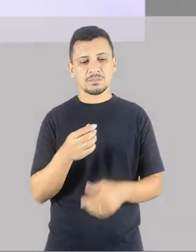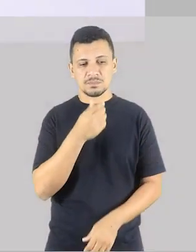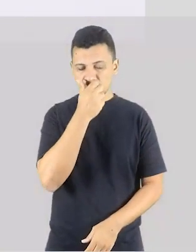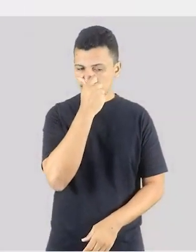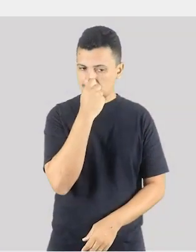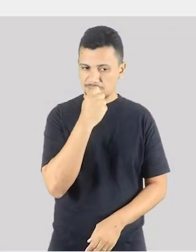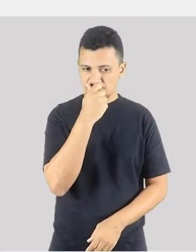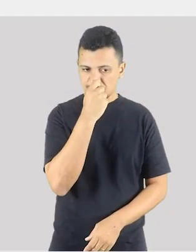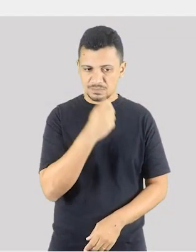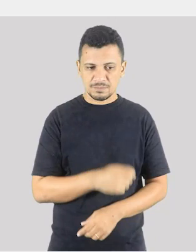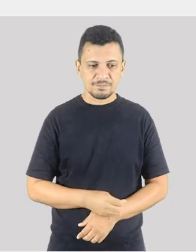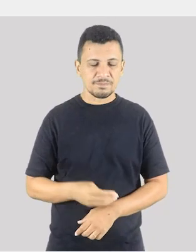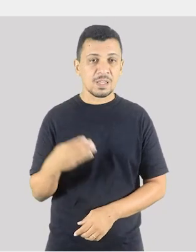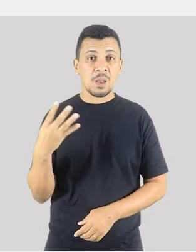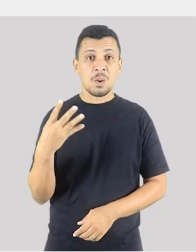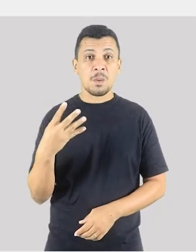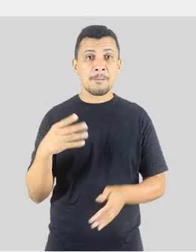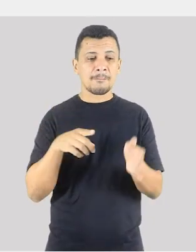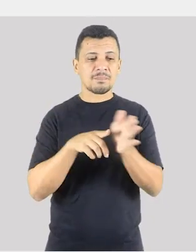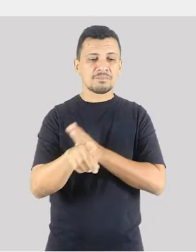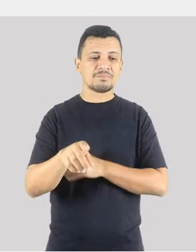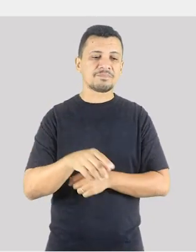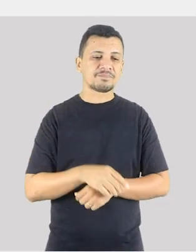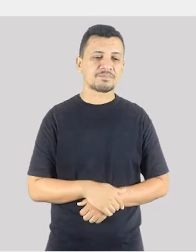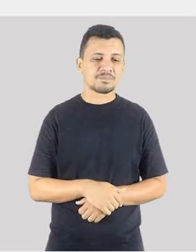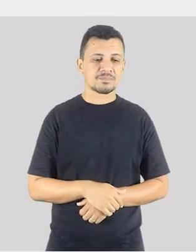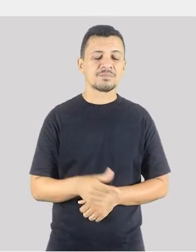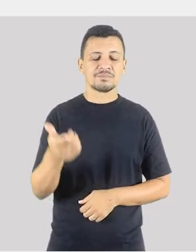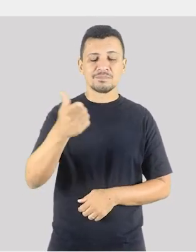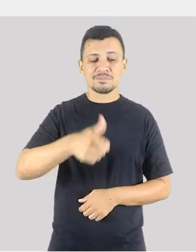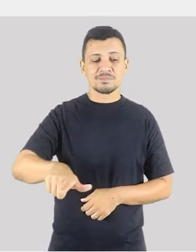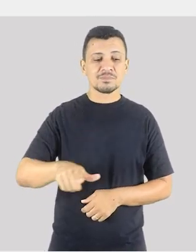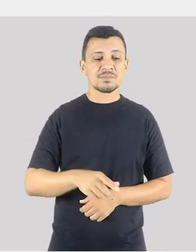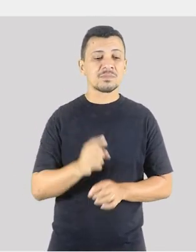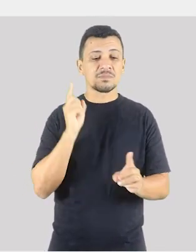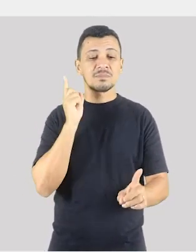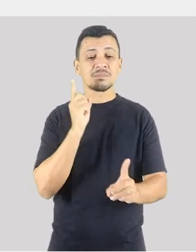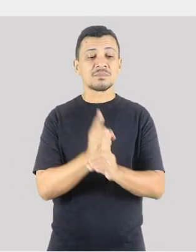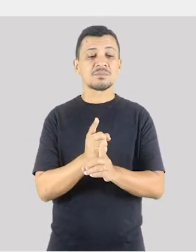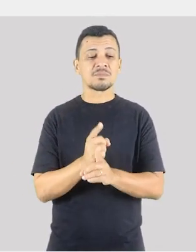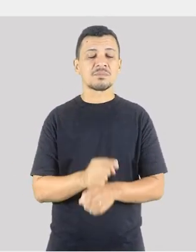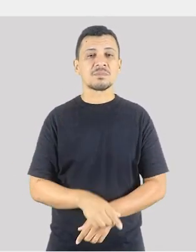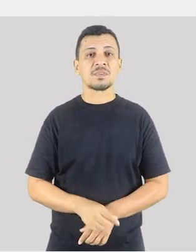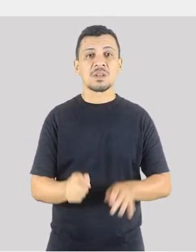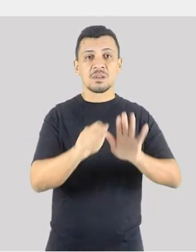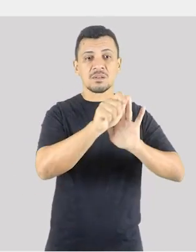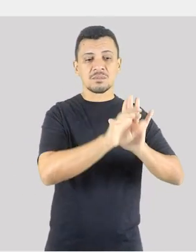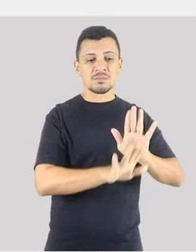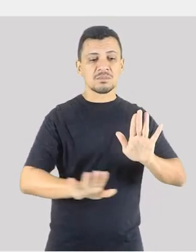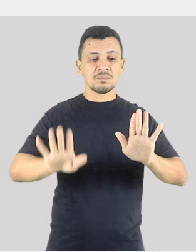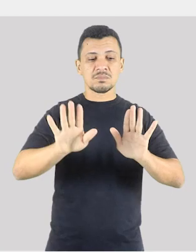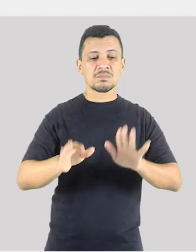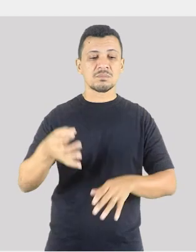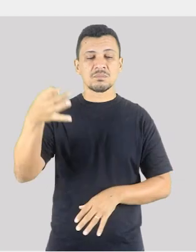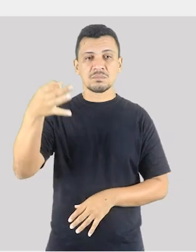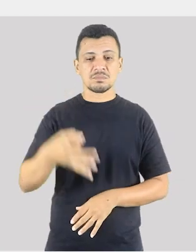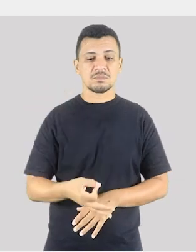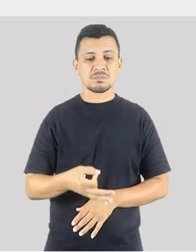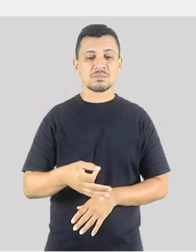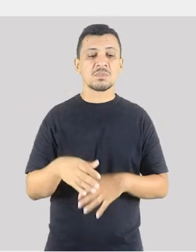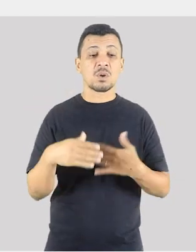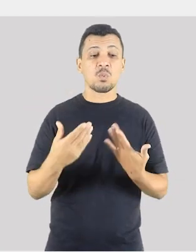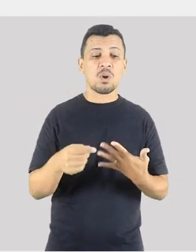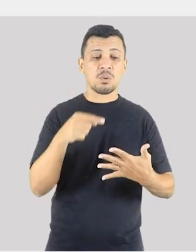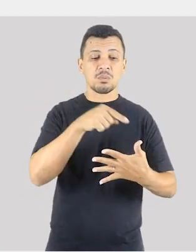quarta questão, vamos lá, rapidinho. Ela fala sobre, novamente, quer que você identifique a figura, em qual